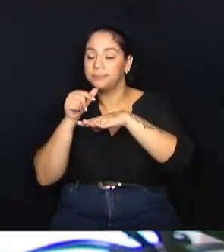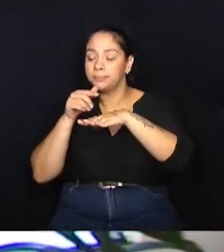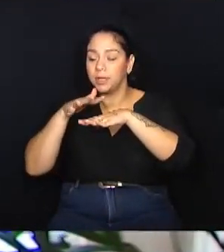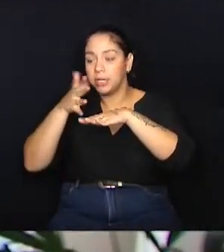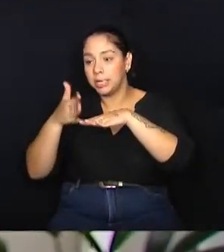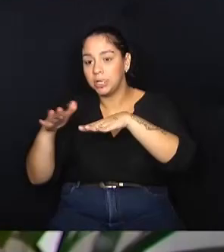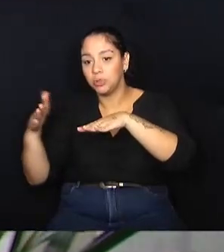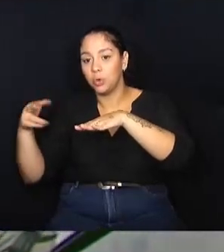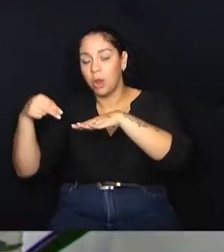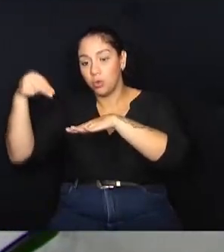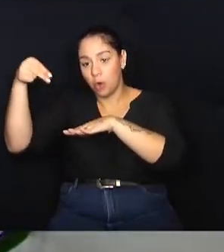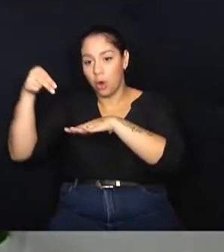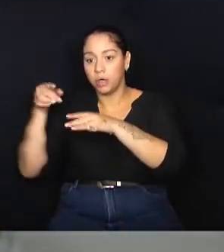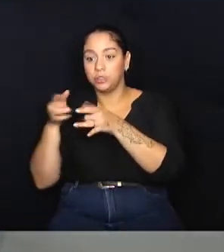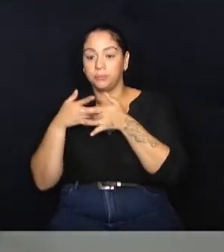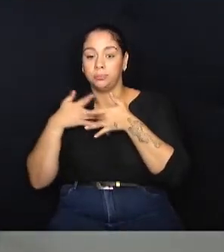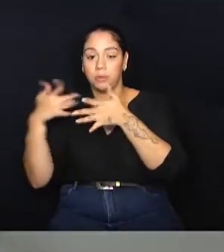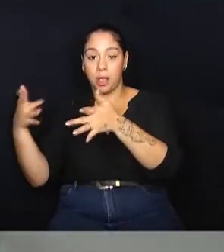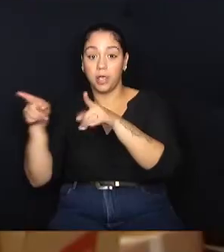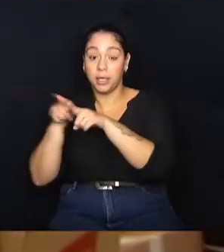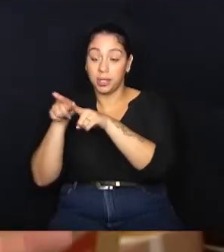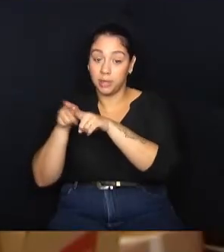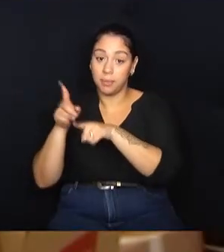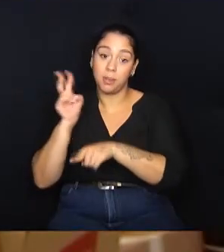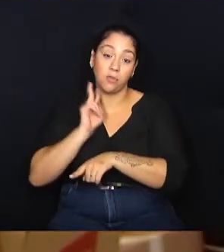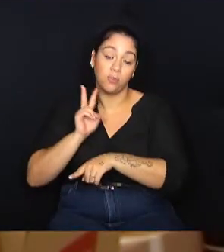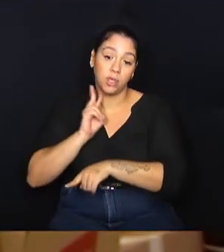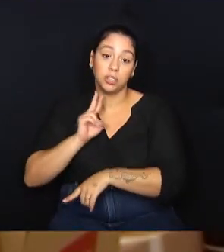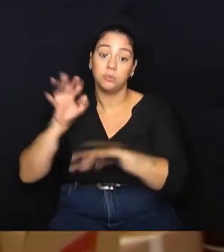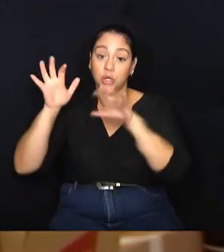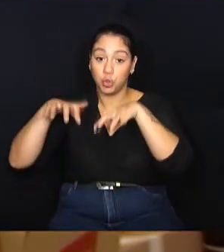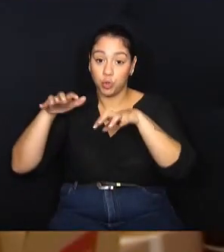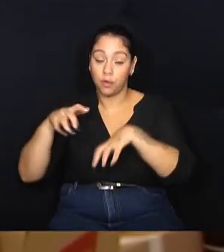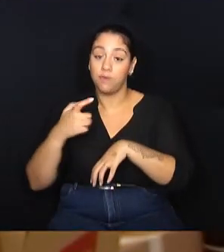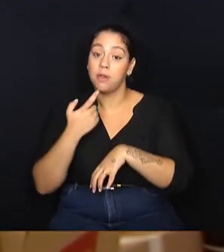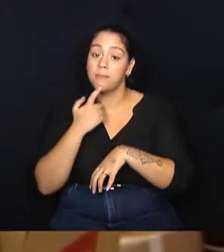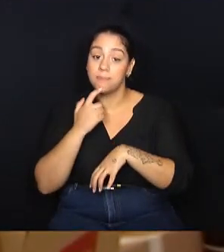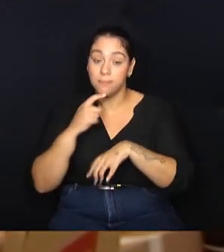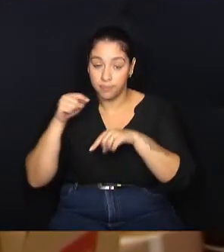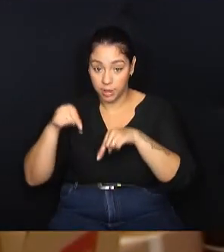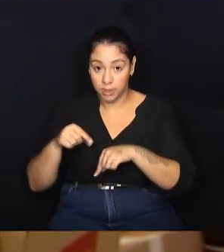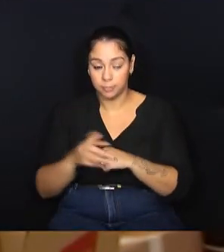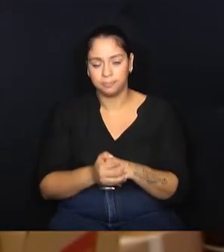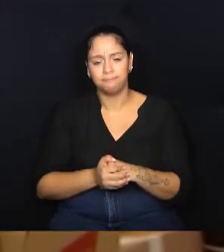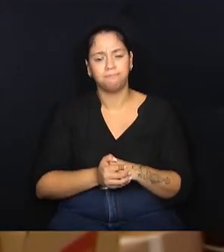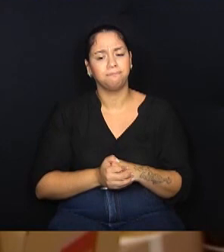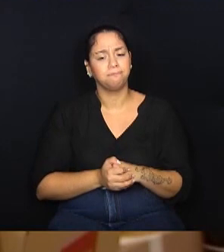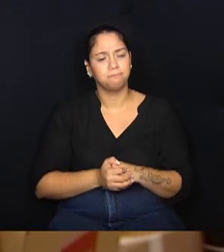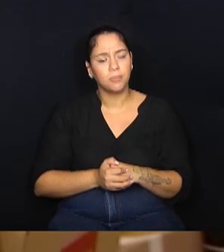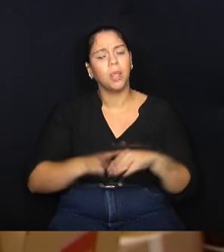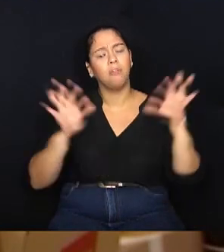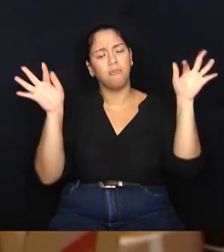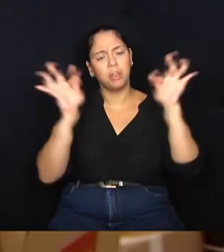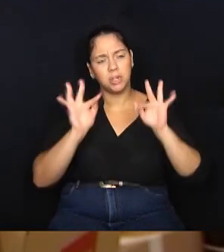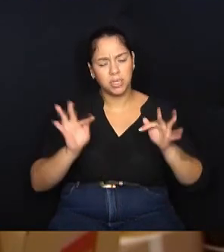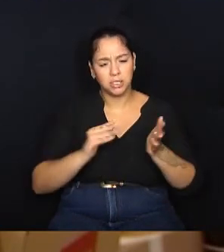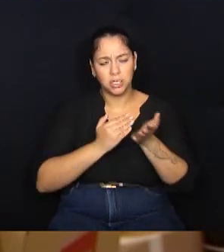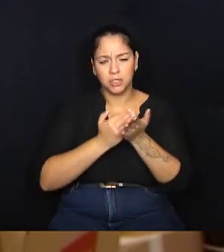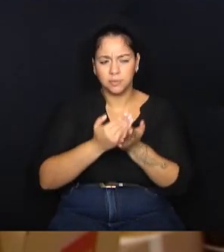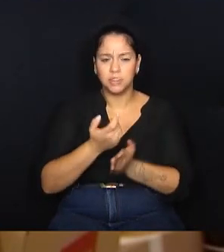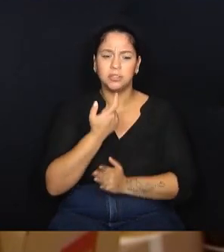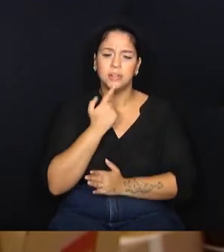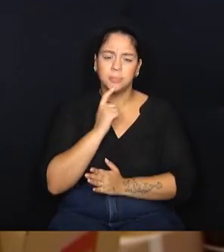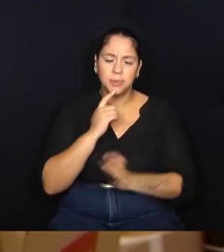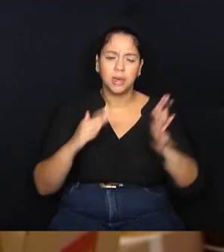fico feliz por isso. Fico feliz pela iniciativa da Prefeitura, da Câmara, mas fico mais